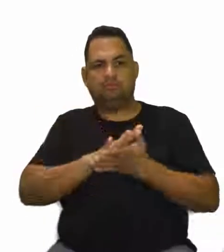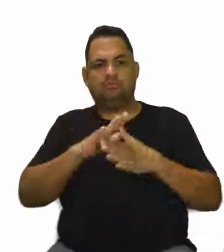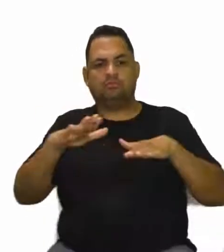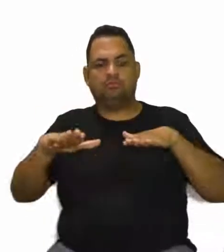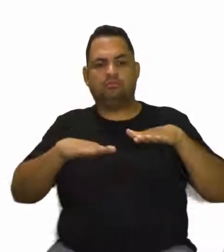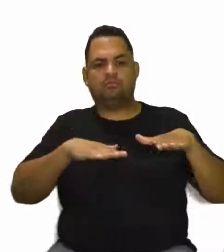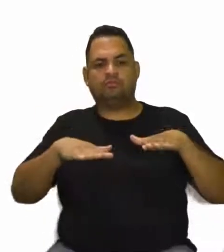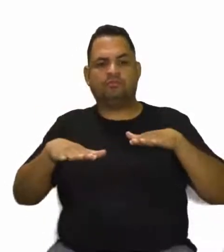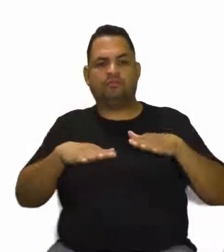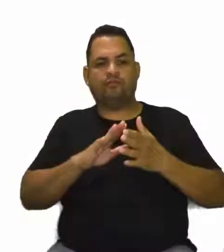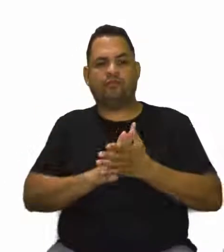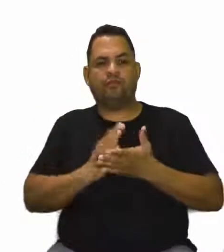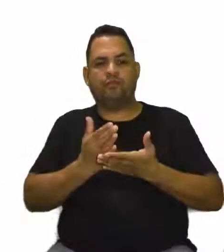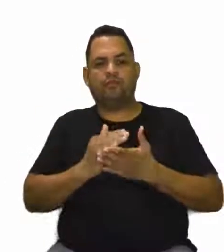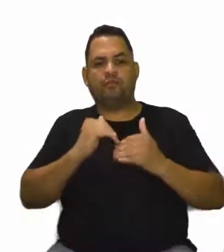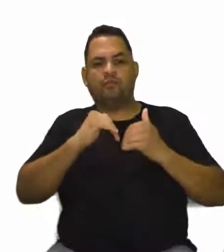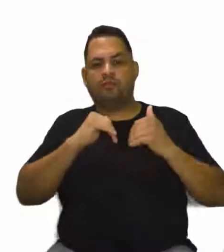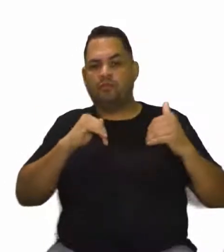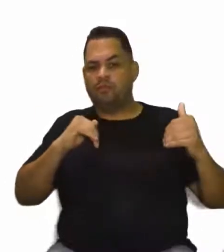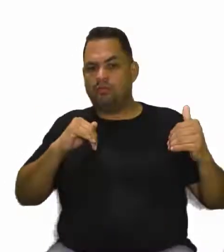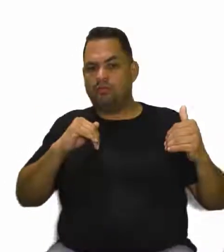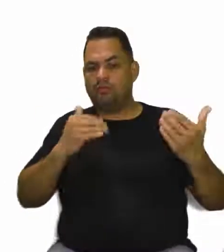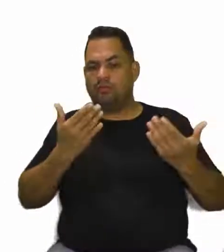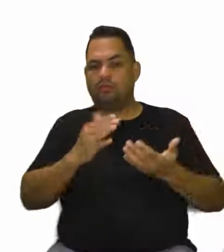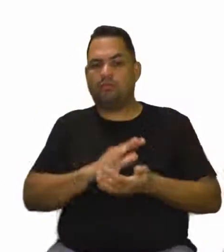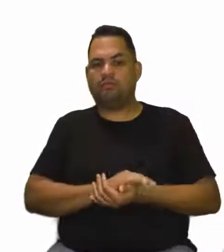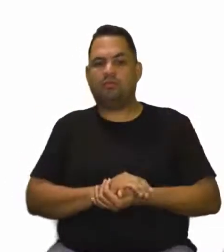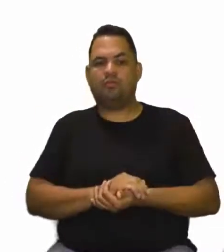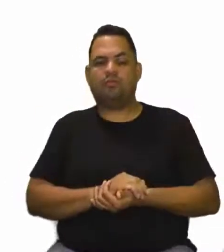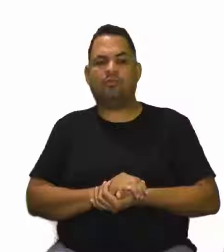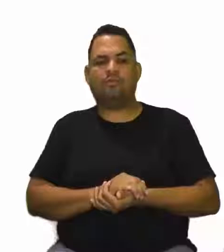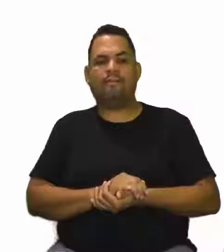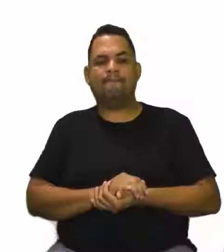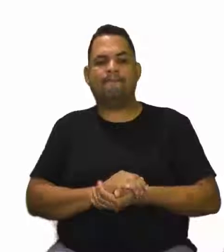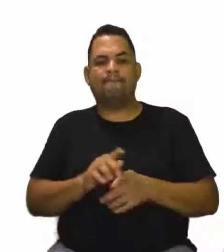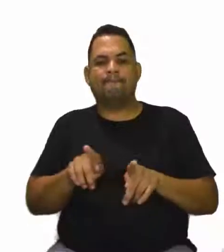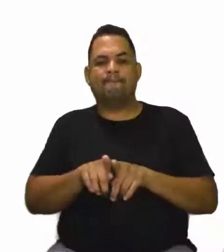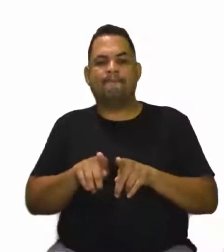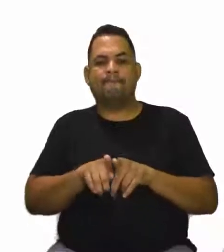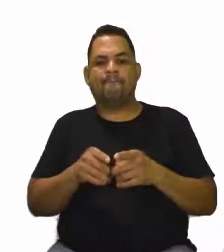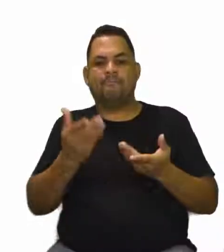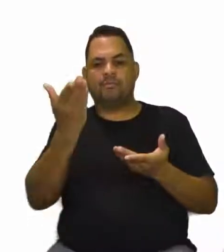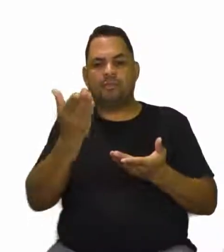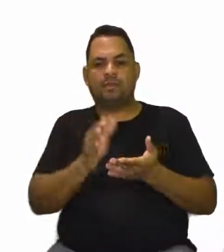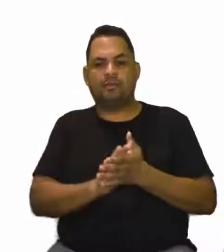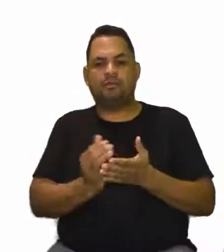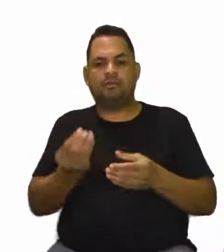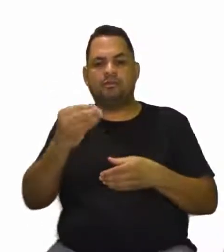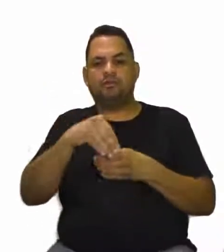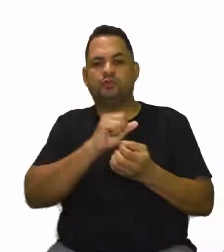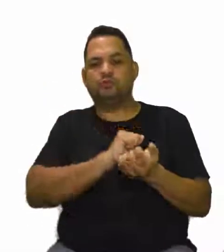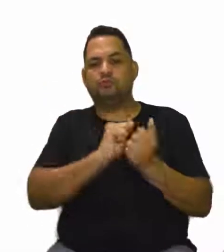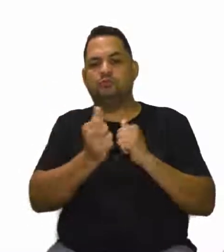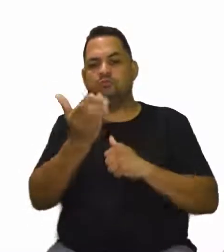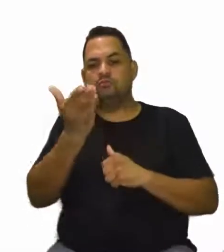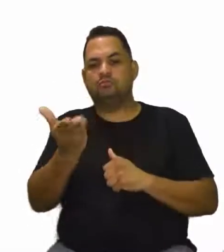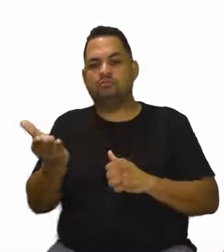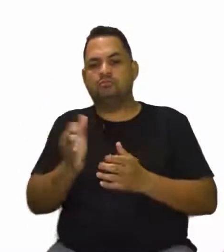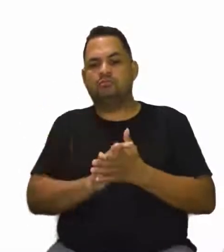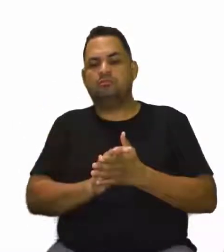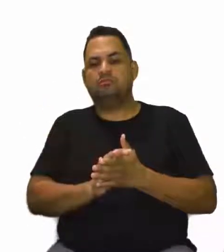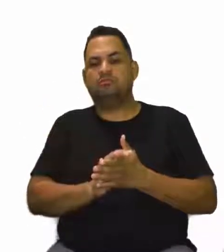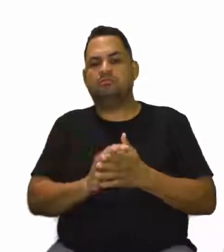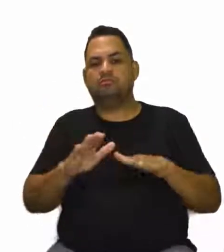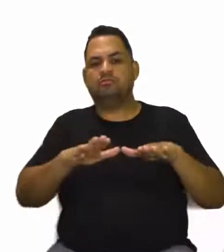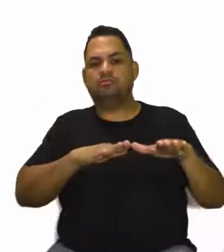movimento ali que eu vou afastar. Esse movimento de afundo também está presente nos esportes, a gente observa aqui esse